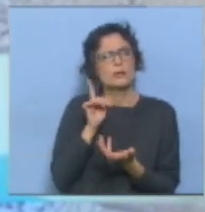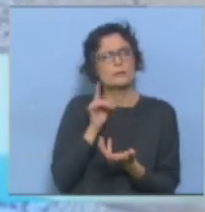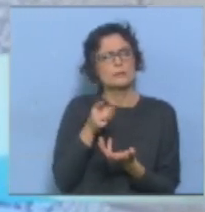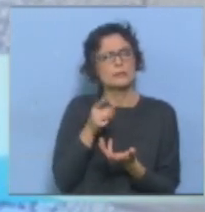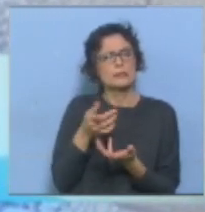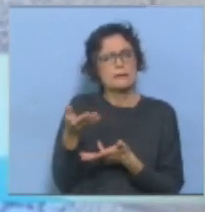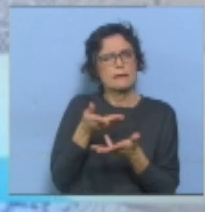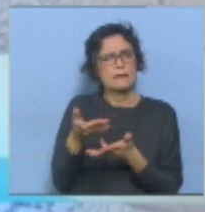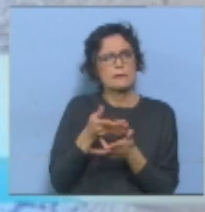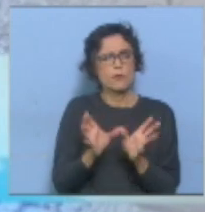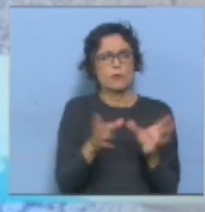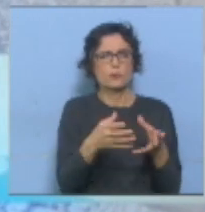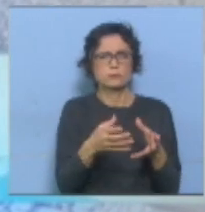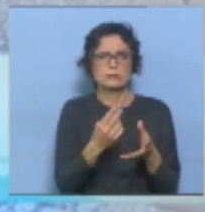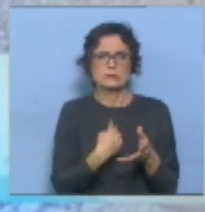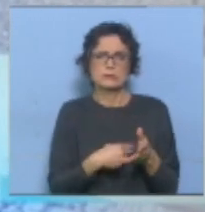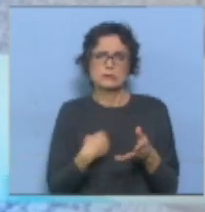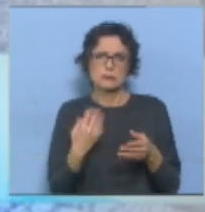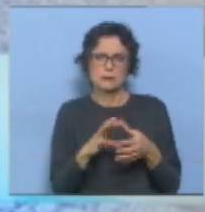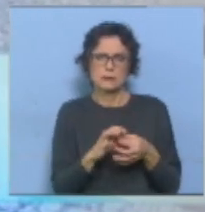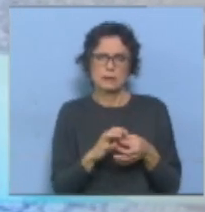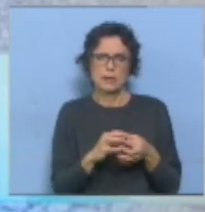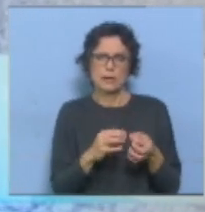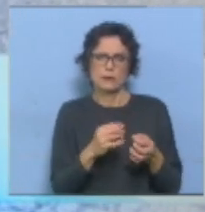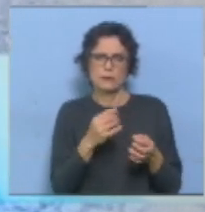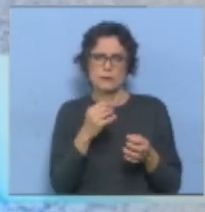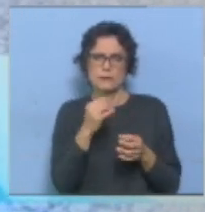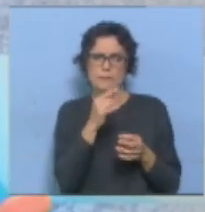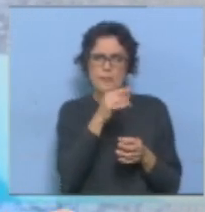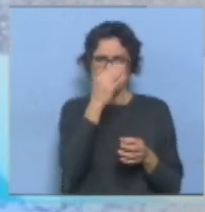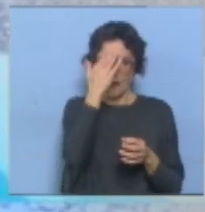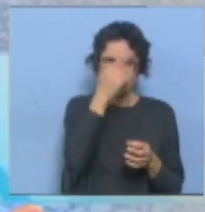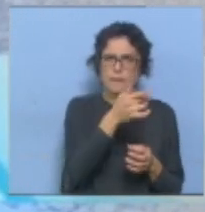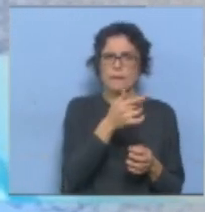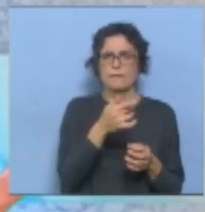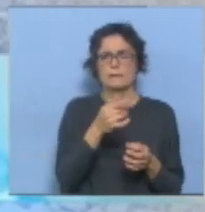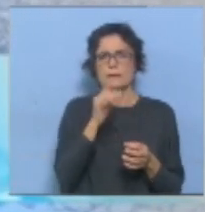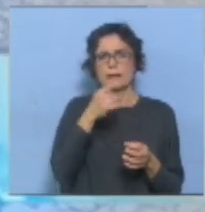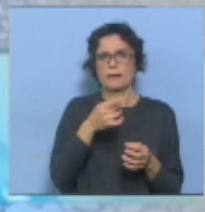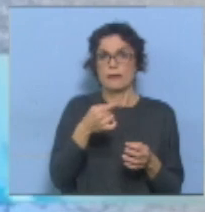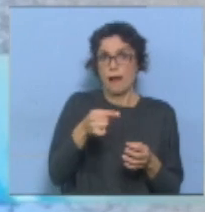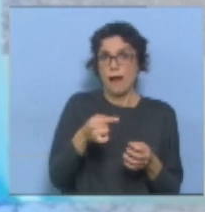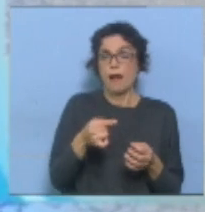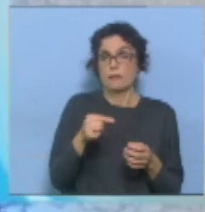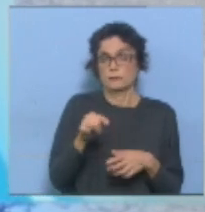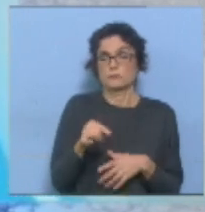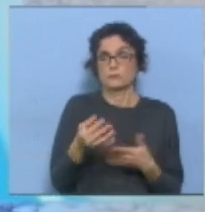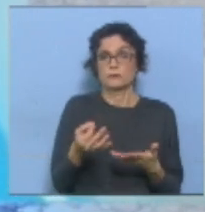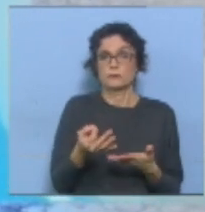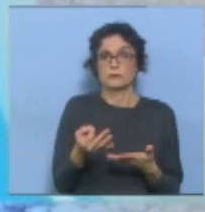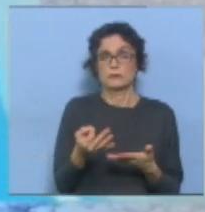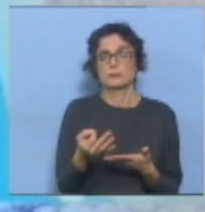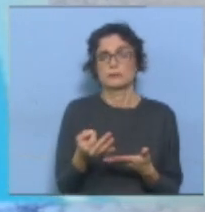que tenham a noção de que existe e que é próxima hoje, ao fim e ao cabo, de todas as comunidades cristãs,